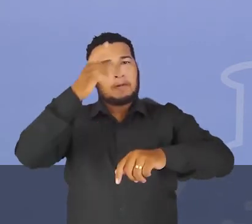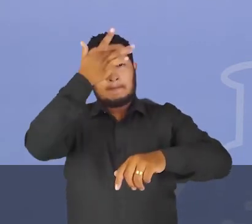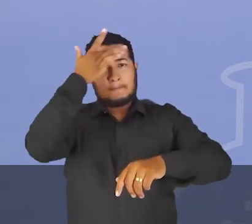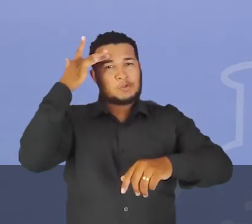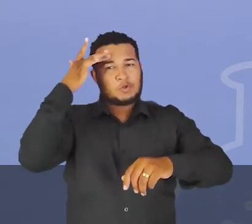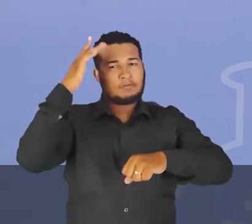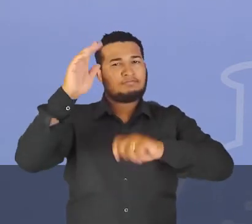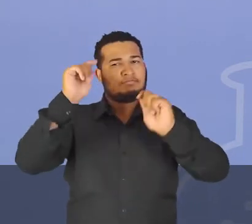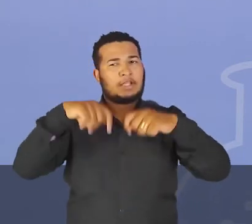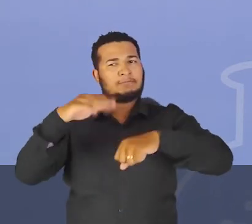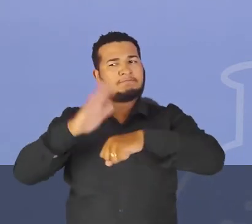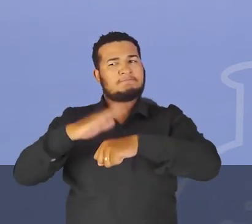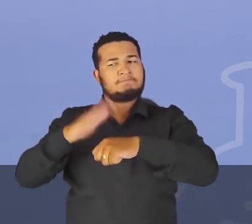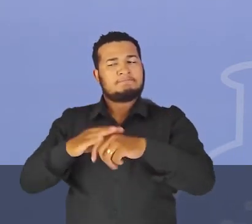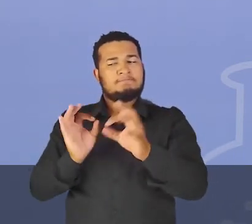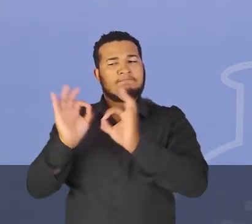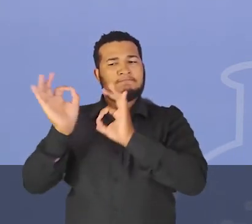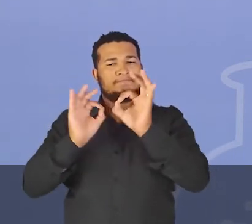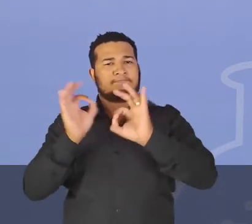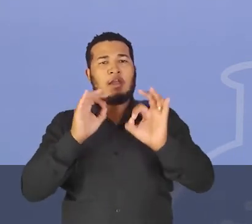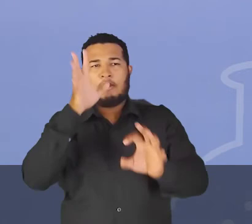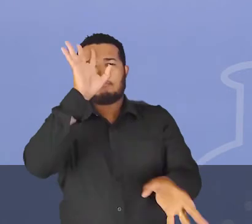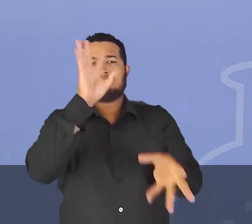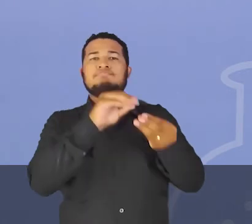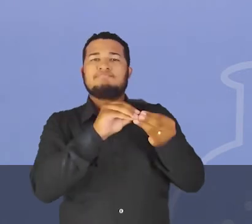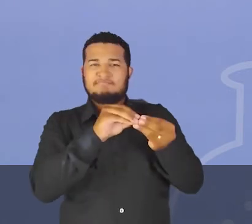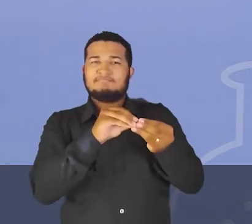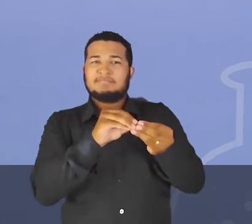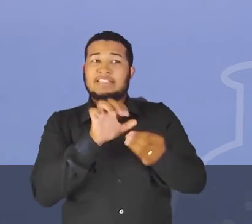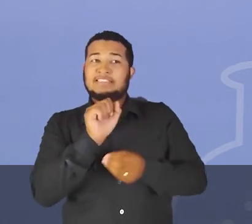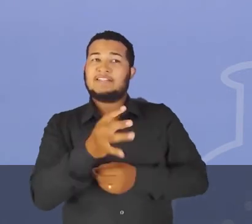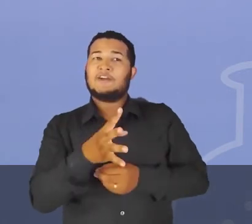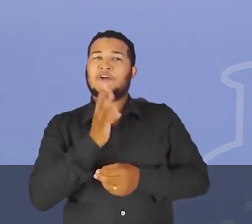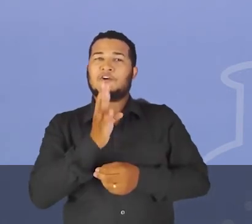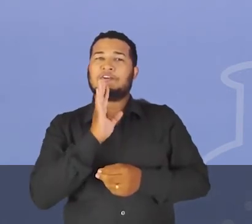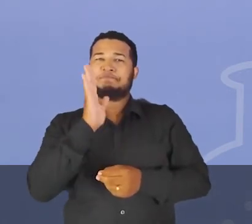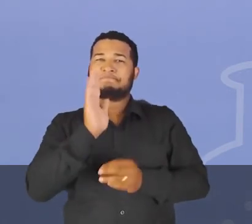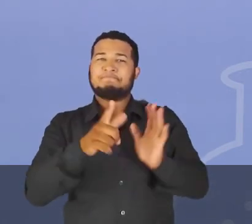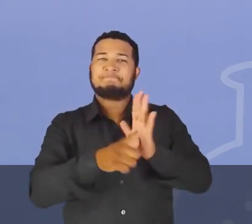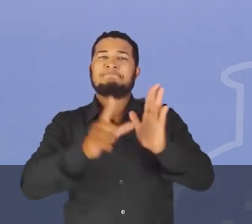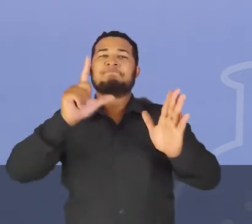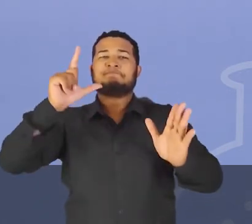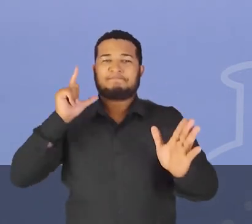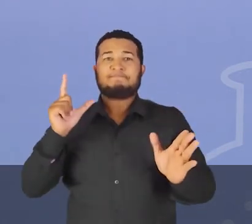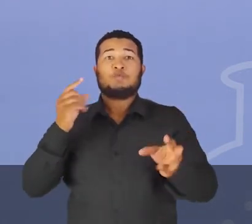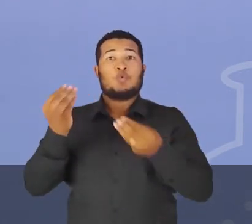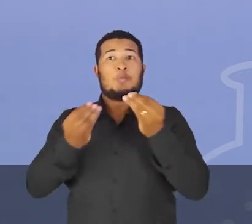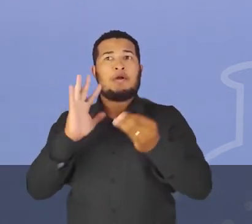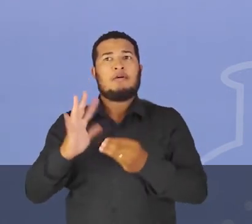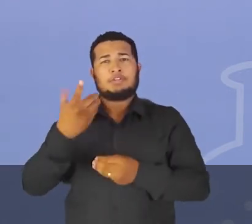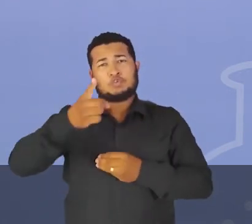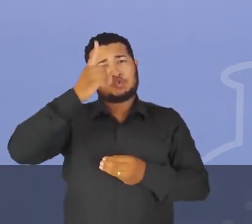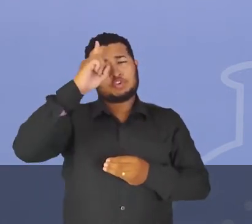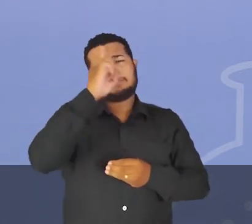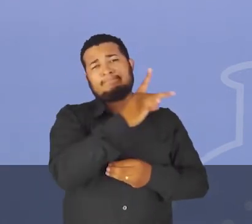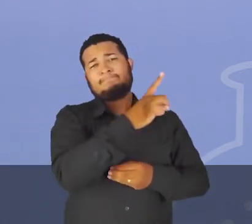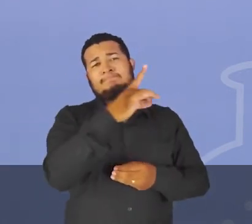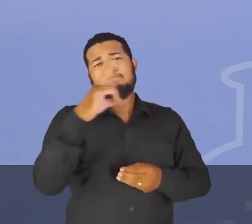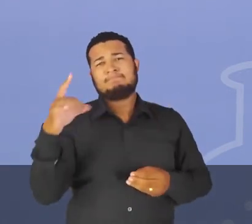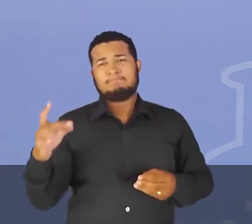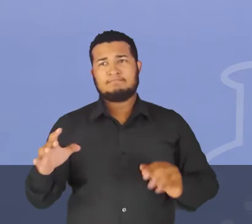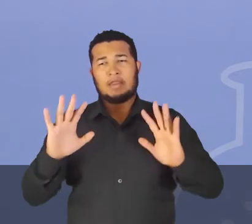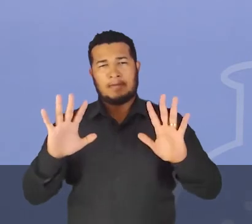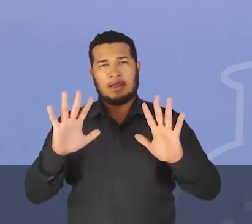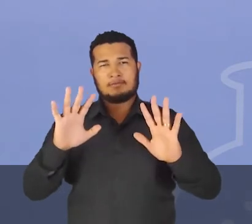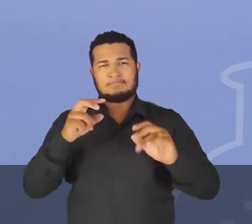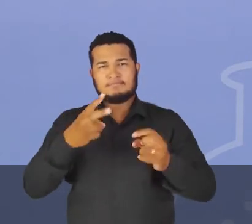poder auxiliar, né, o seu entendimento quando ela tem conhecimento do que é cotidiano. Mas,